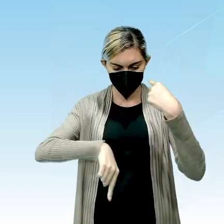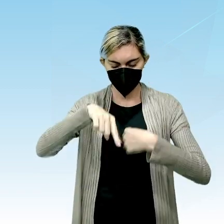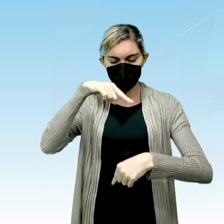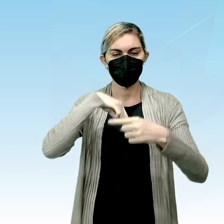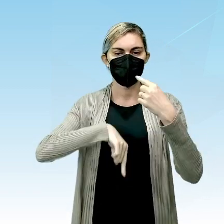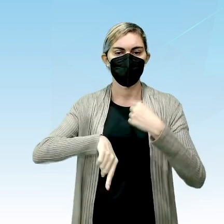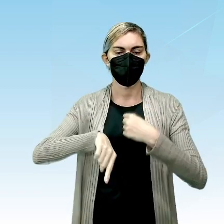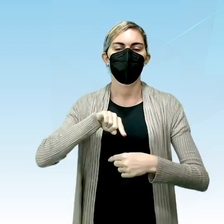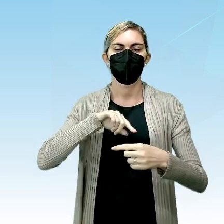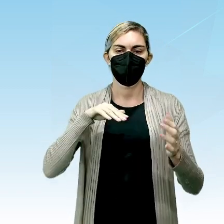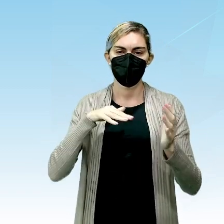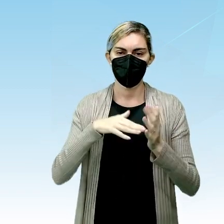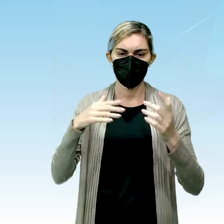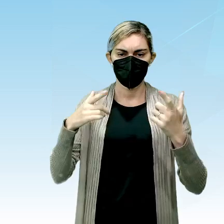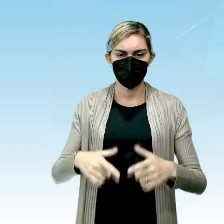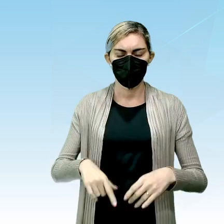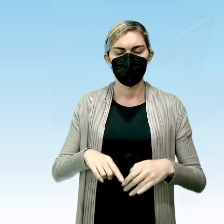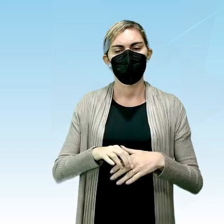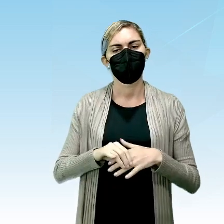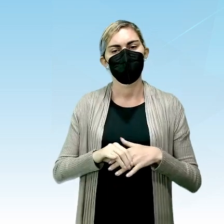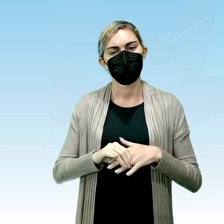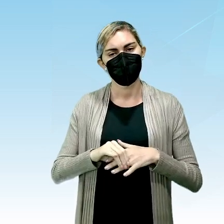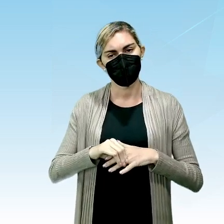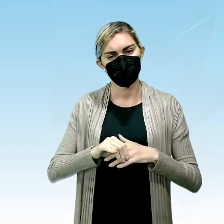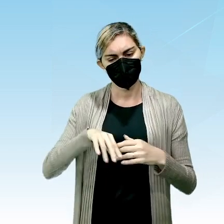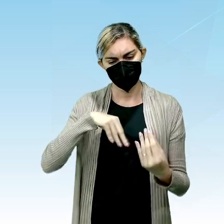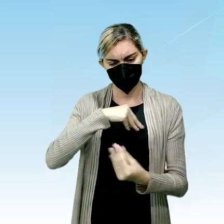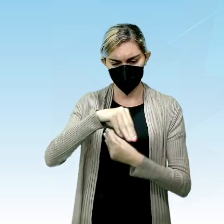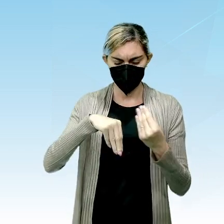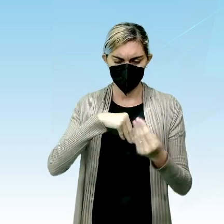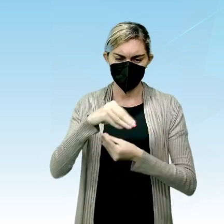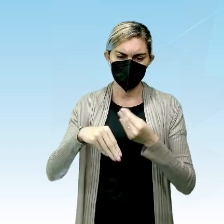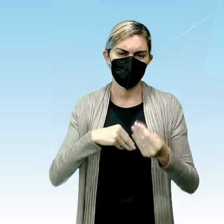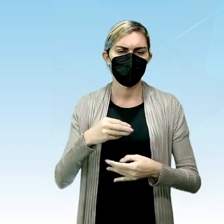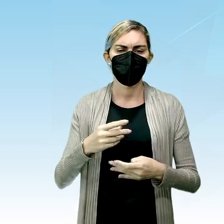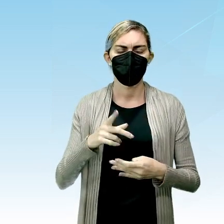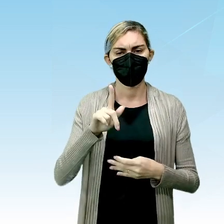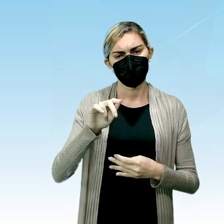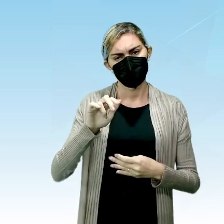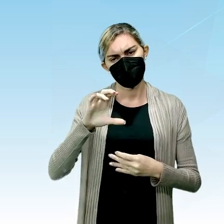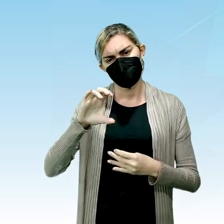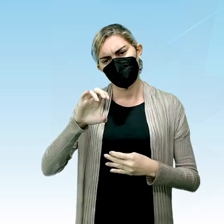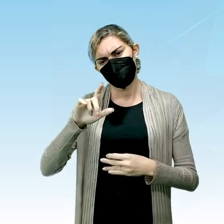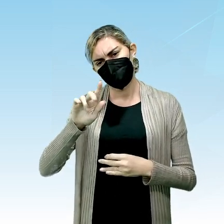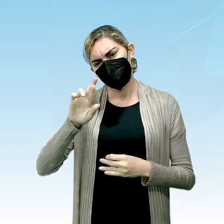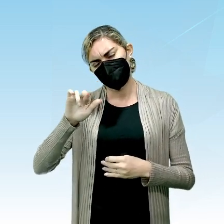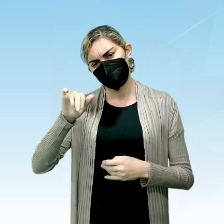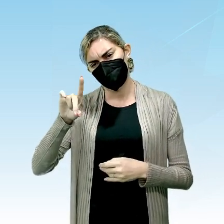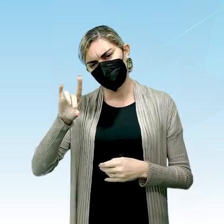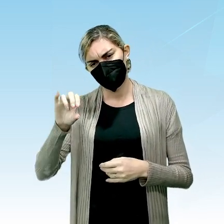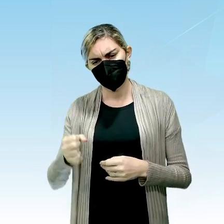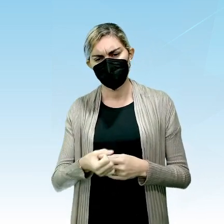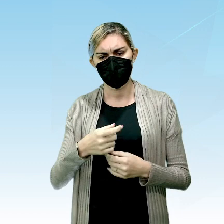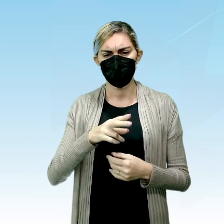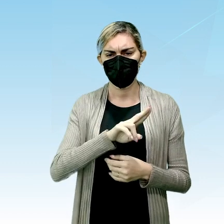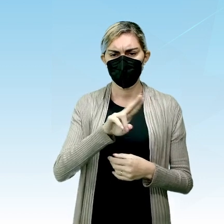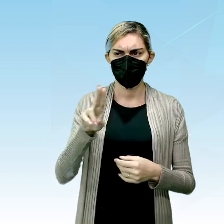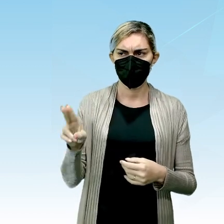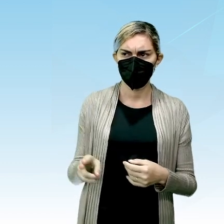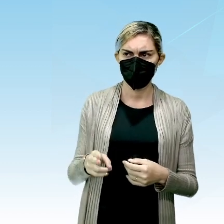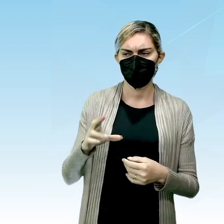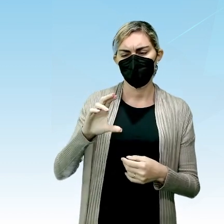secreções até o local de ação. As substâncias secretadas pelas glândulas endócrinas, elas são denominadas